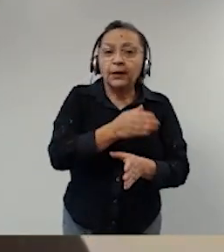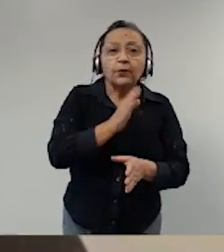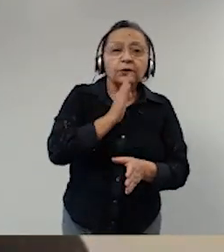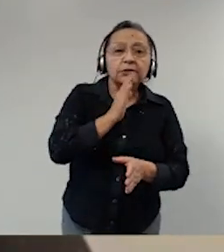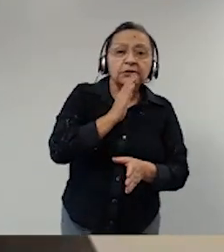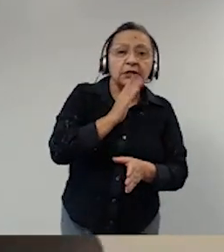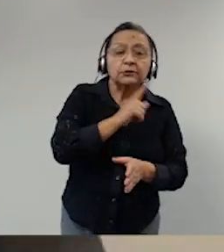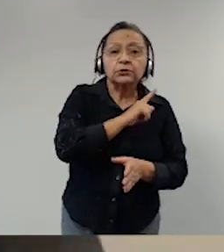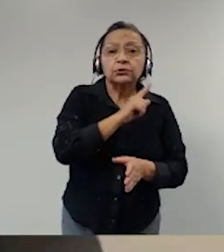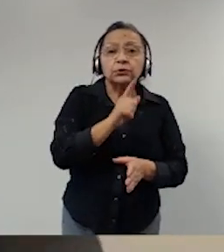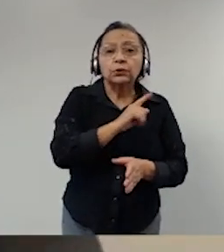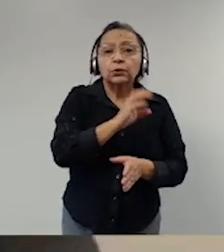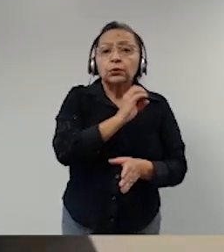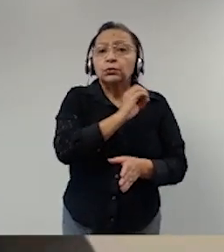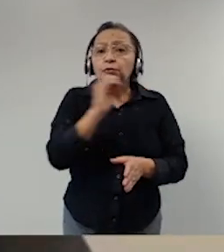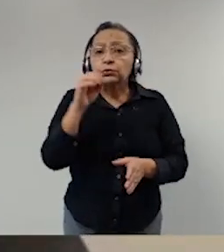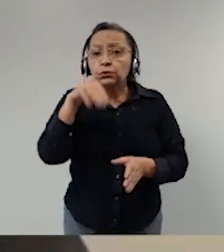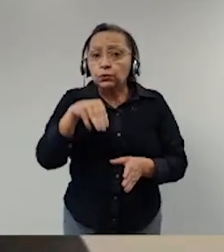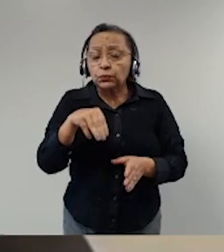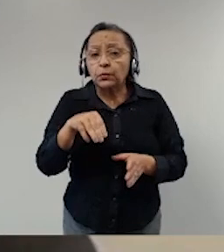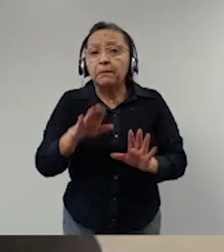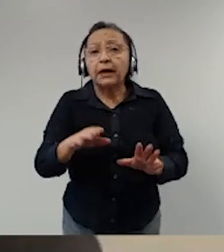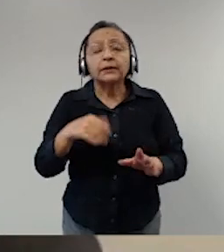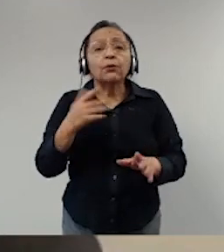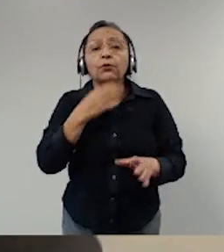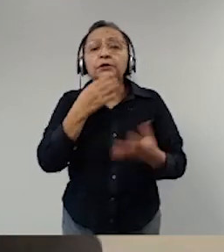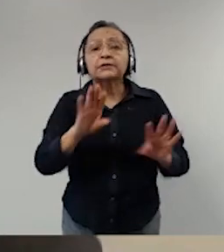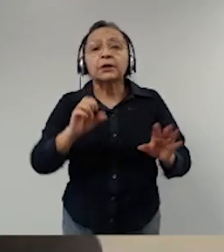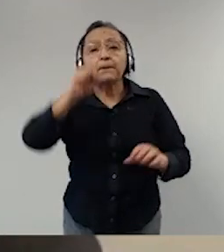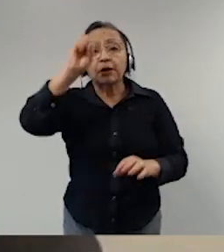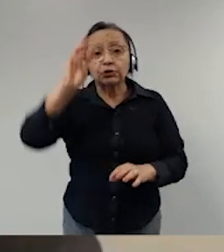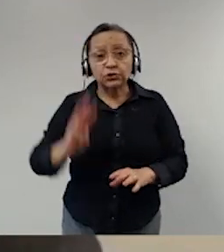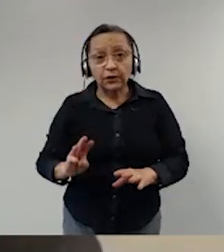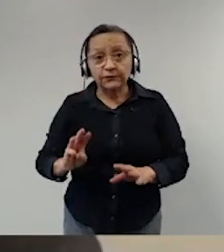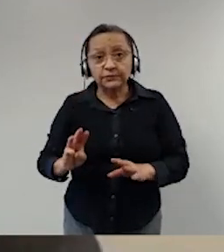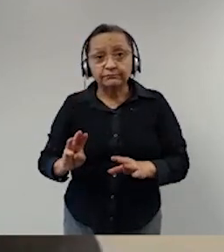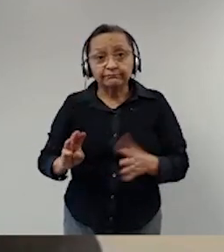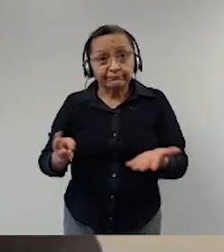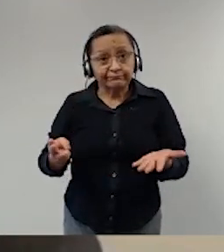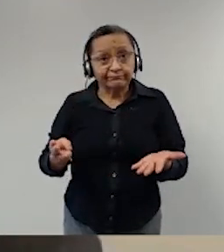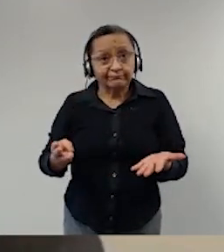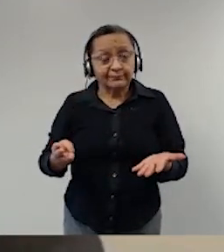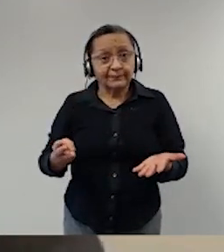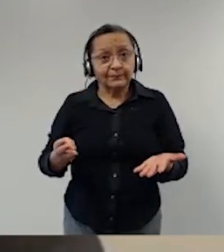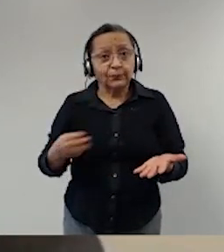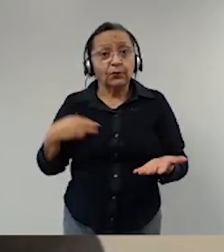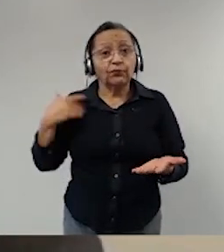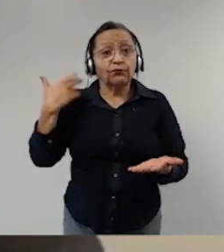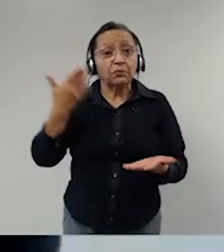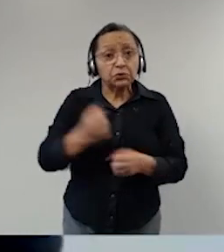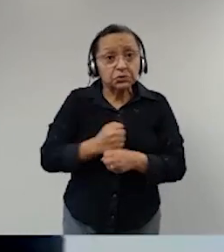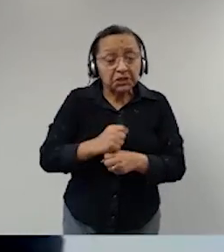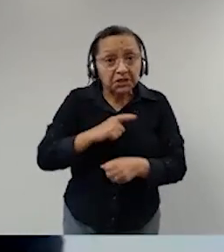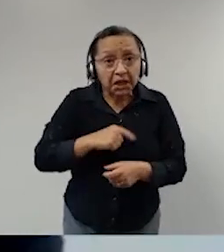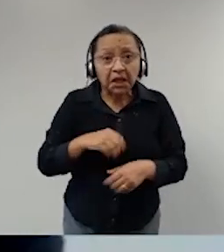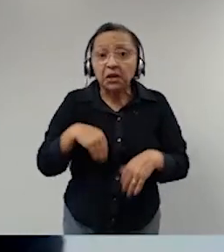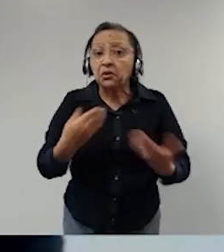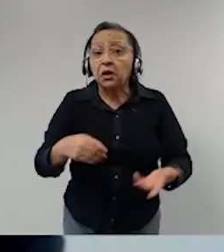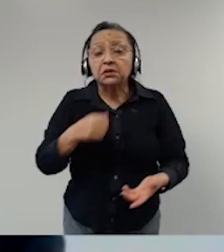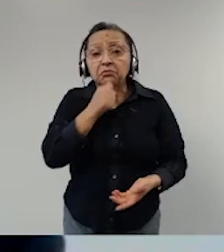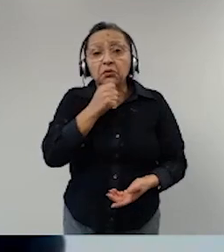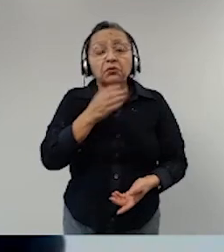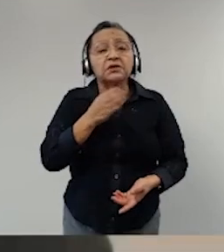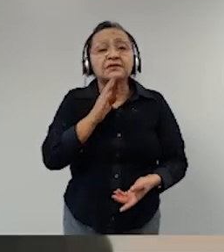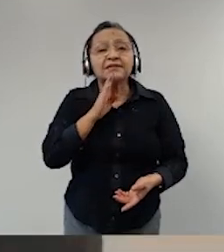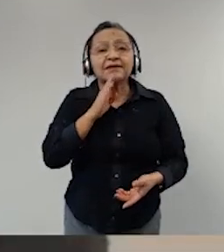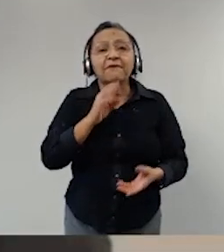não conhecíamos de certeza o Microsoft Teams, que agora usamos tanto, não conhecíamos uma série de